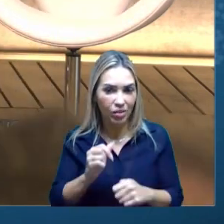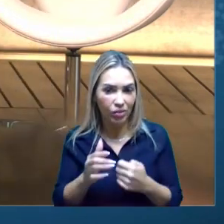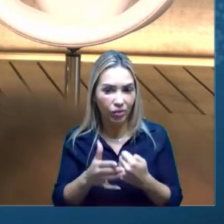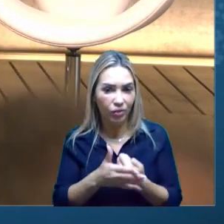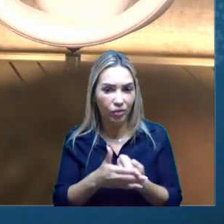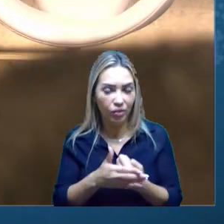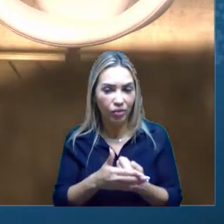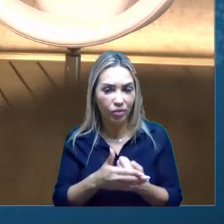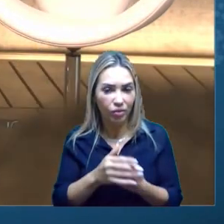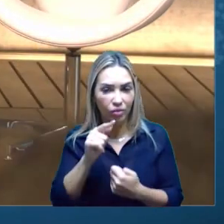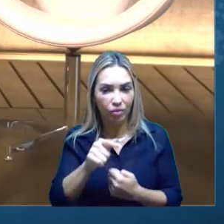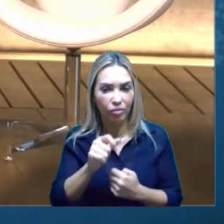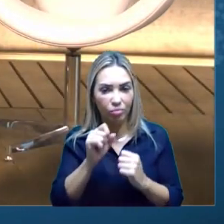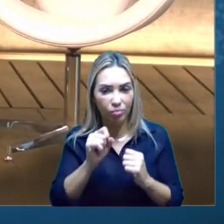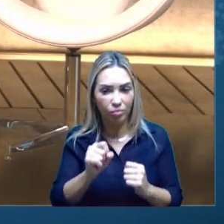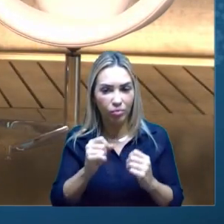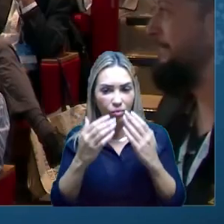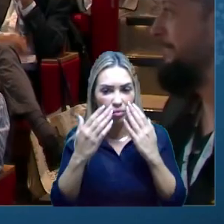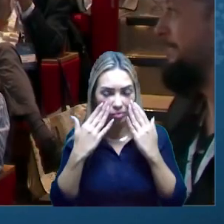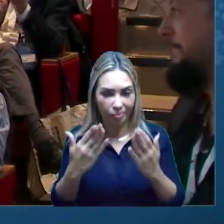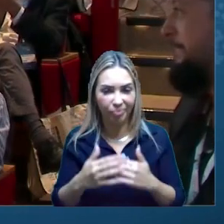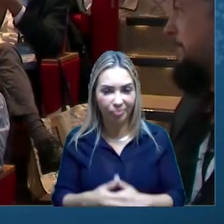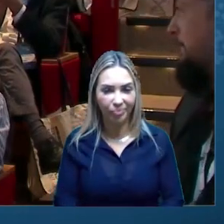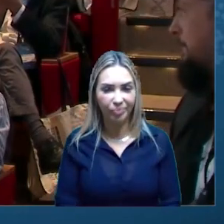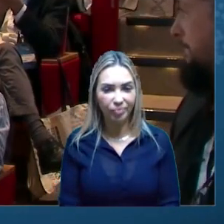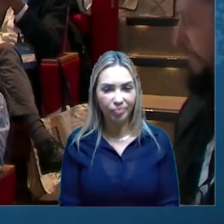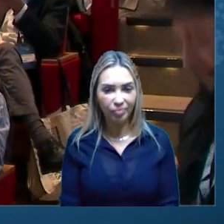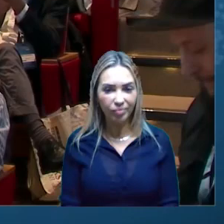e posso passar a palavra.